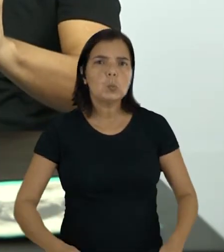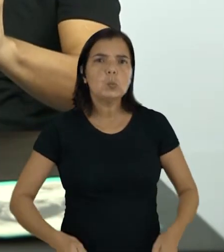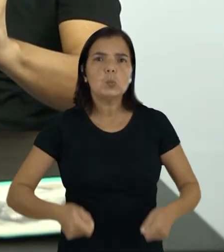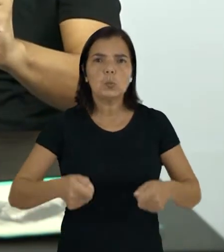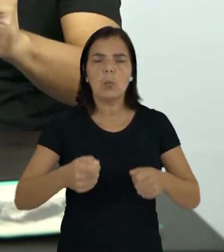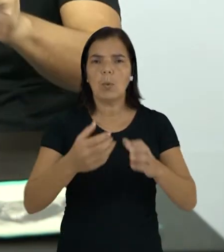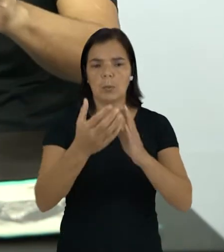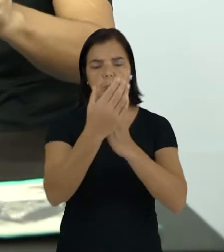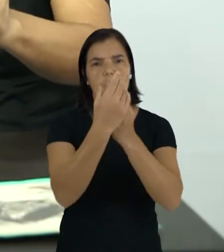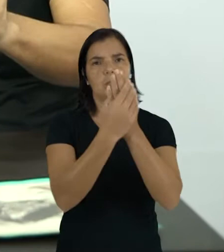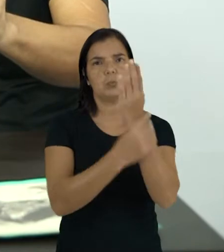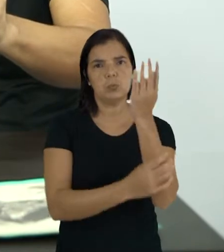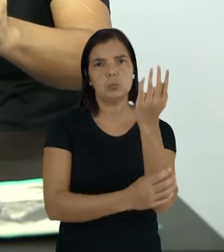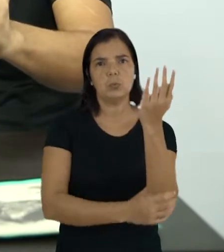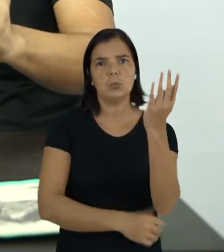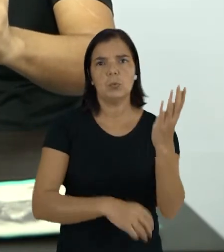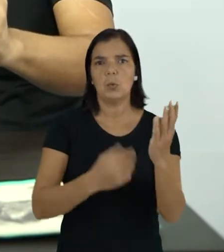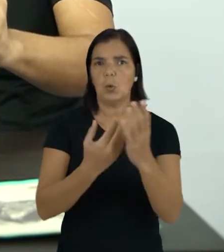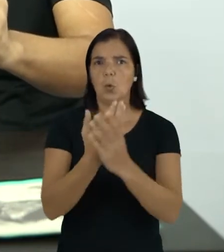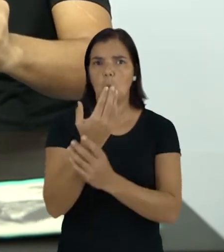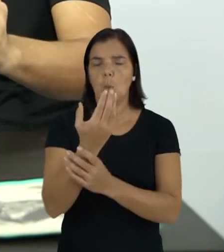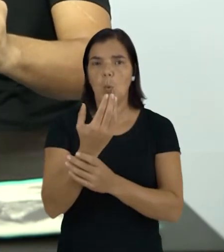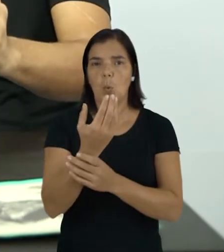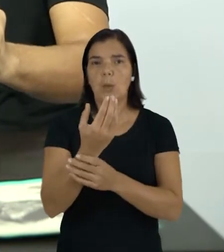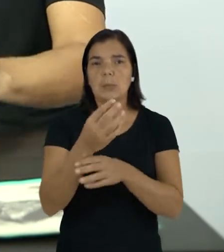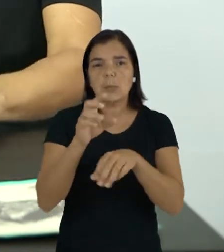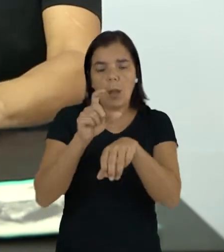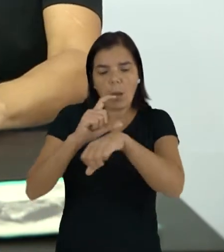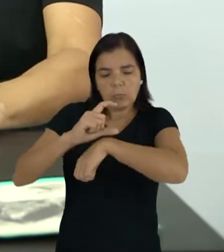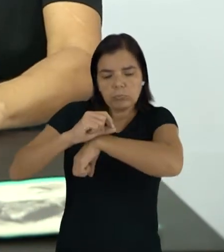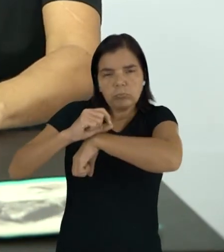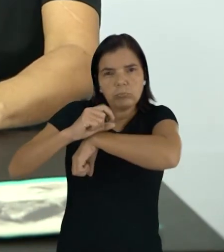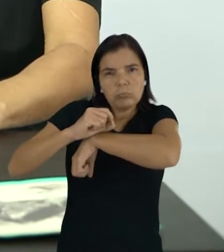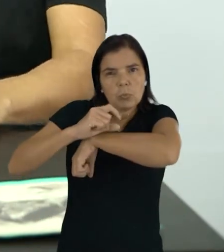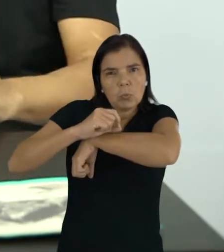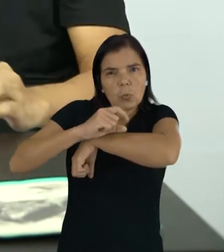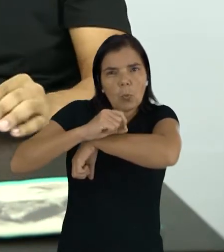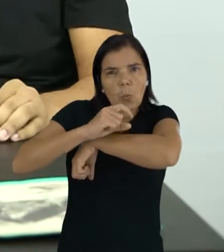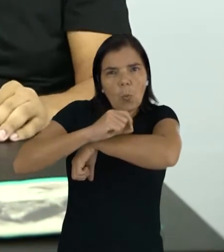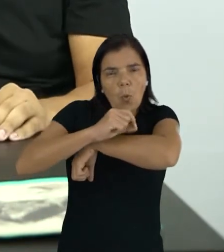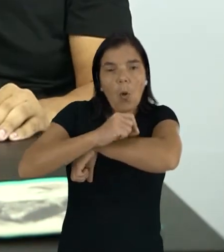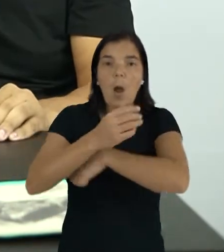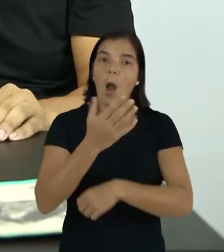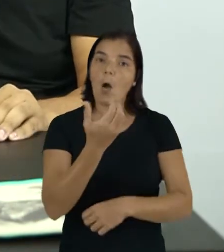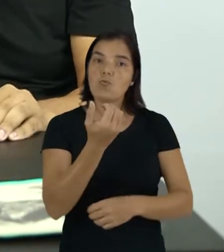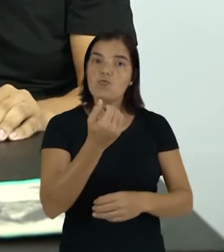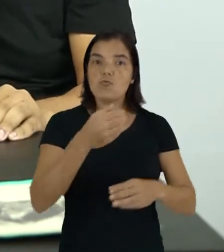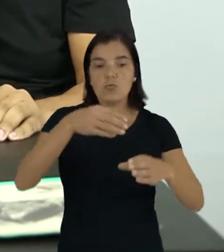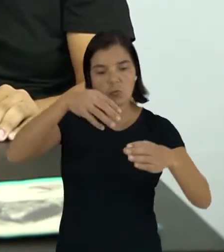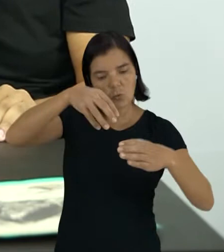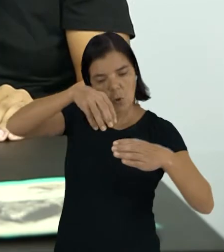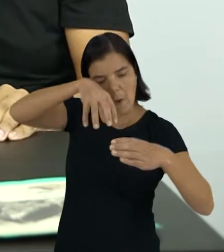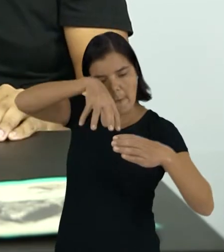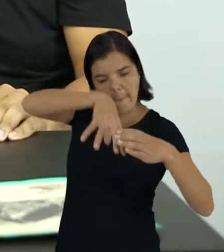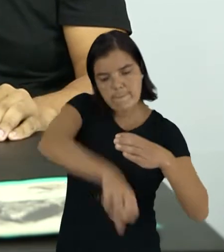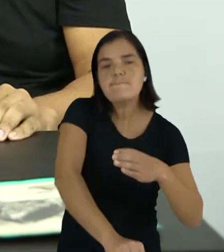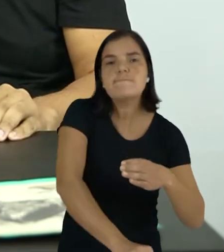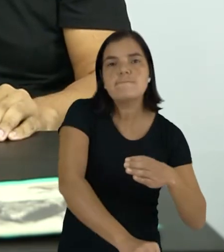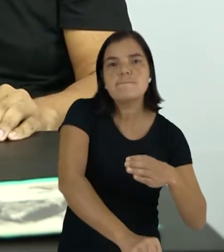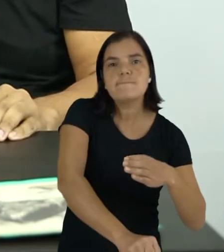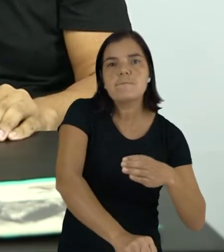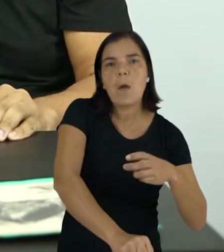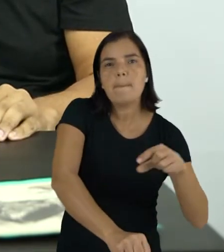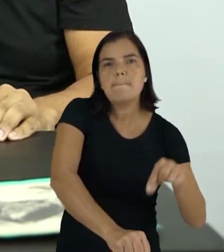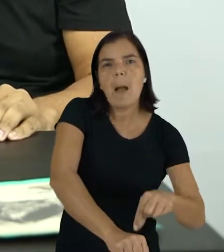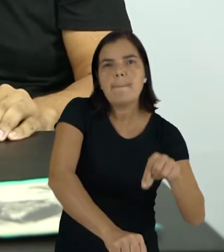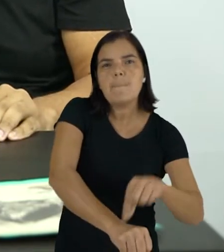uma luva, Essas onde luva eles grande. colocam as formigas tucandeiras, e o jovem tem que colocar a mão dentro da formiga, onde ele